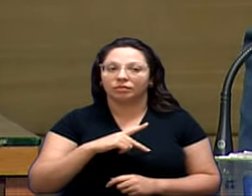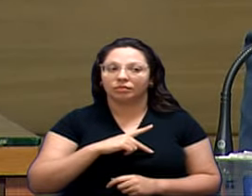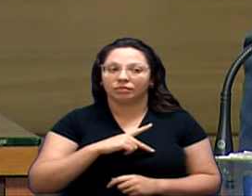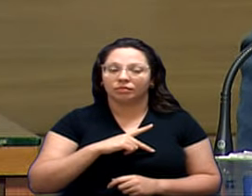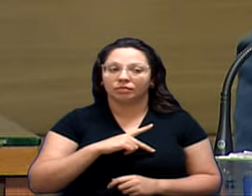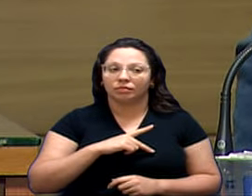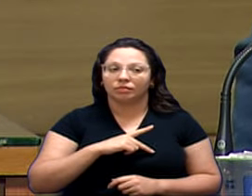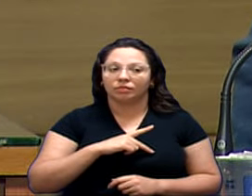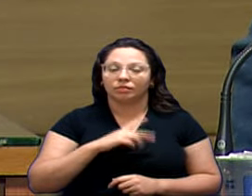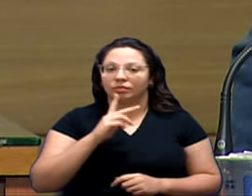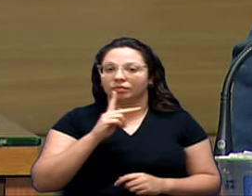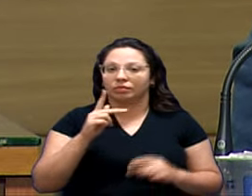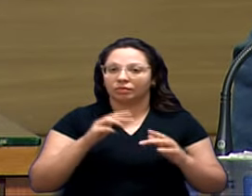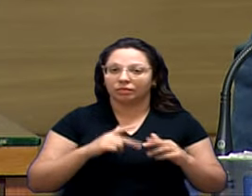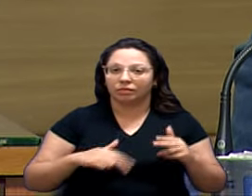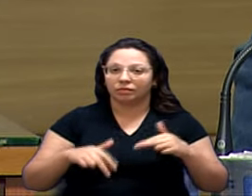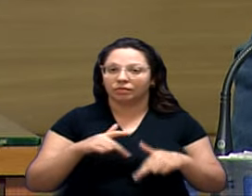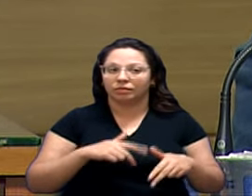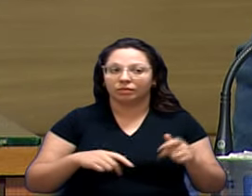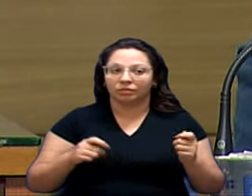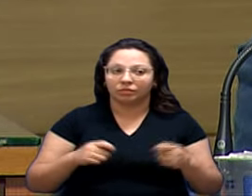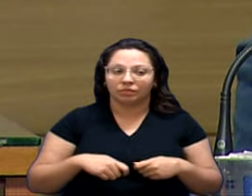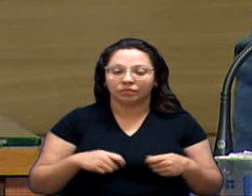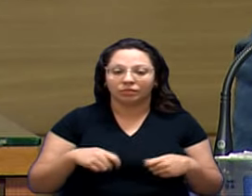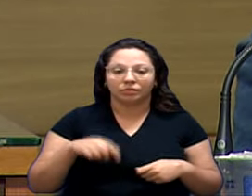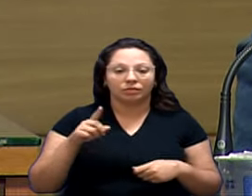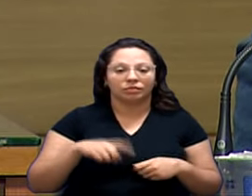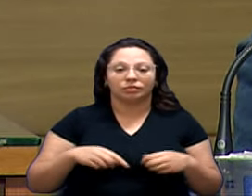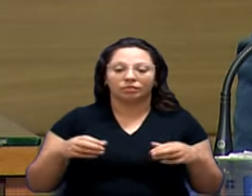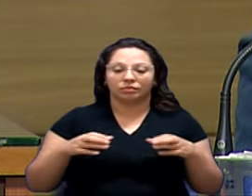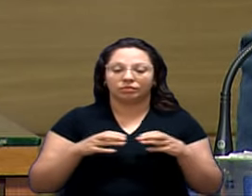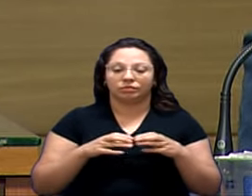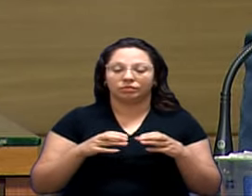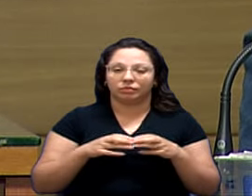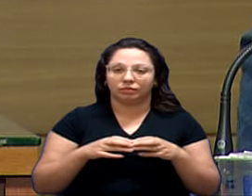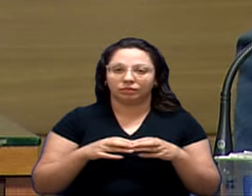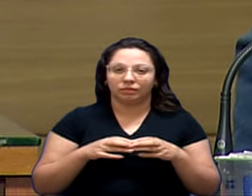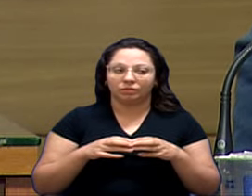uma área pública então é um pacote de e